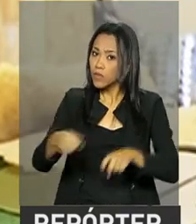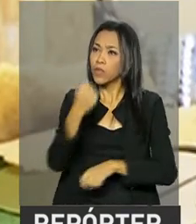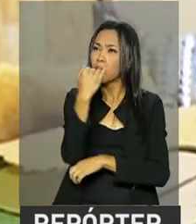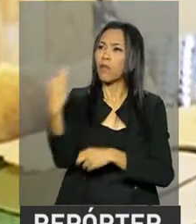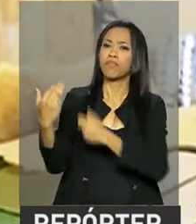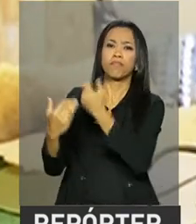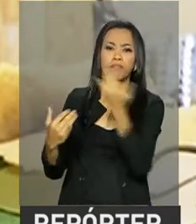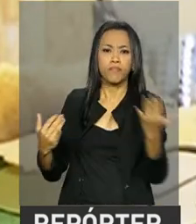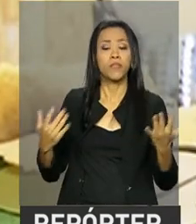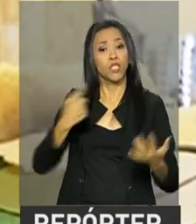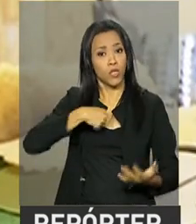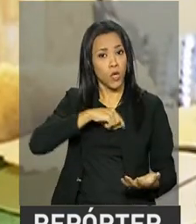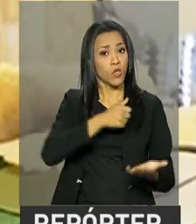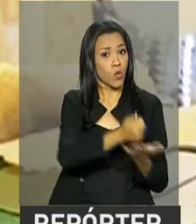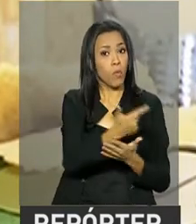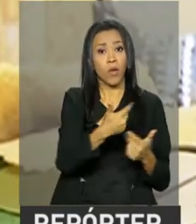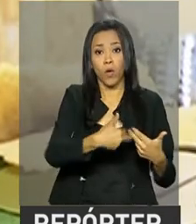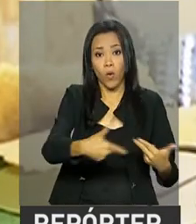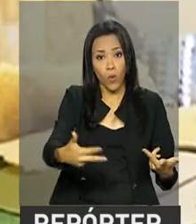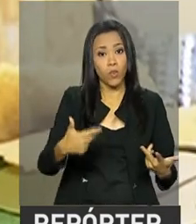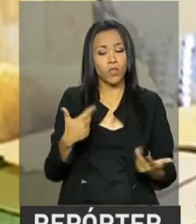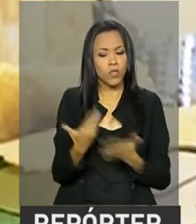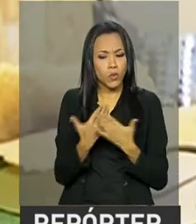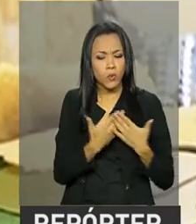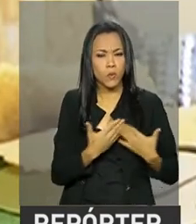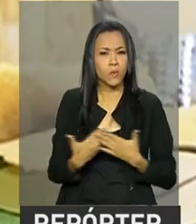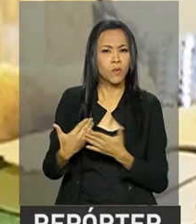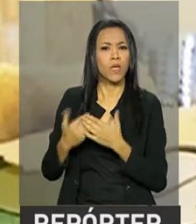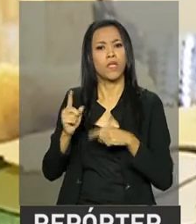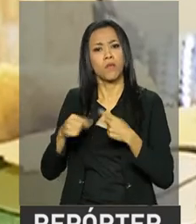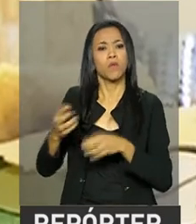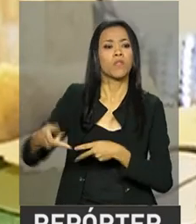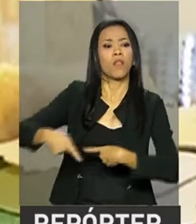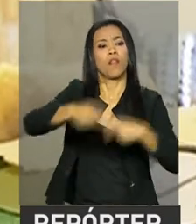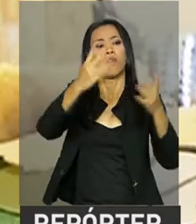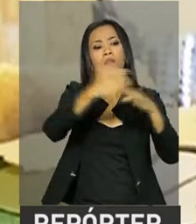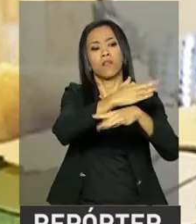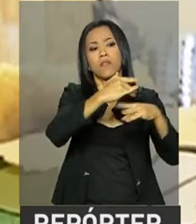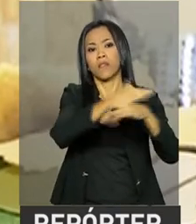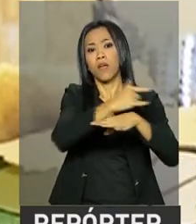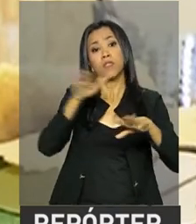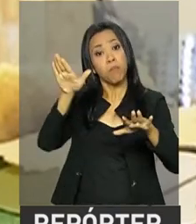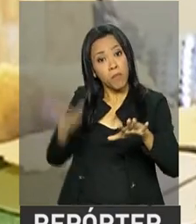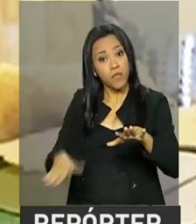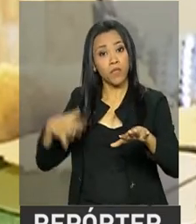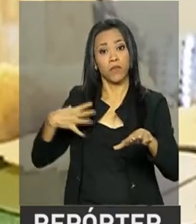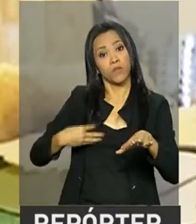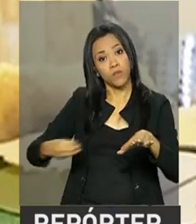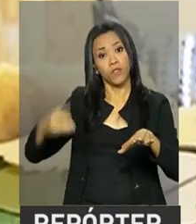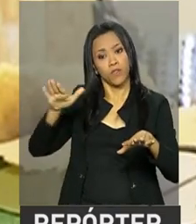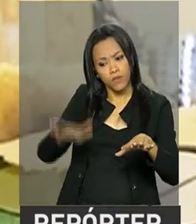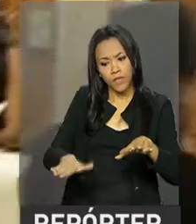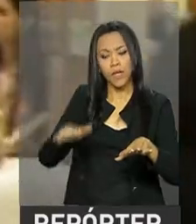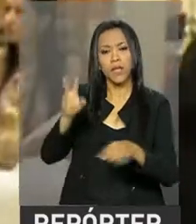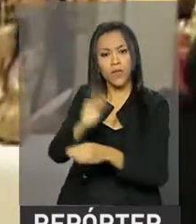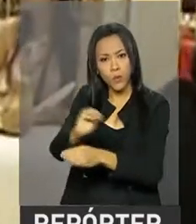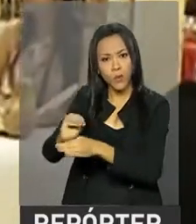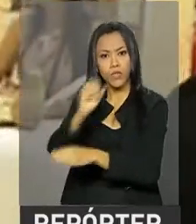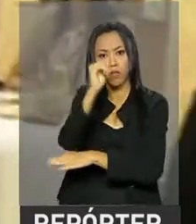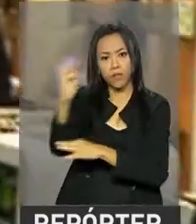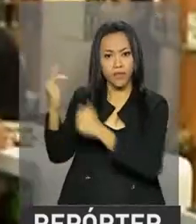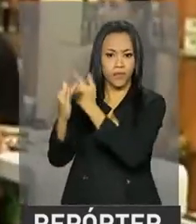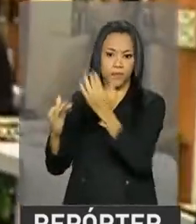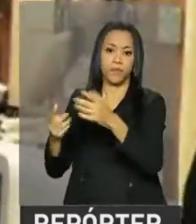comprar coisas que nós precisamos, poder estudar, poder ir para a cidade, manter nossos filhos na floresta, mantendo a floresta.